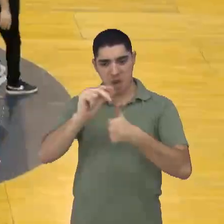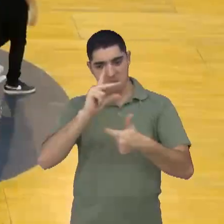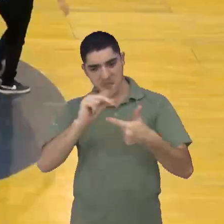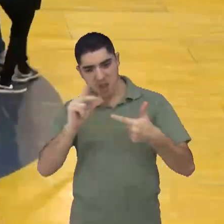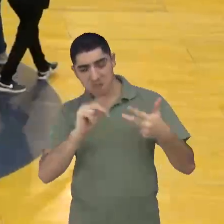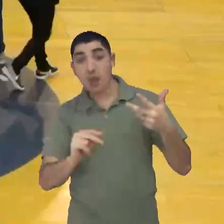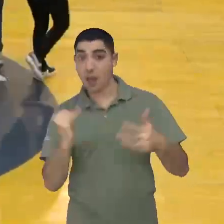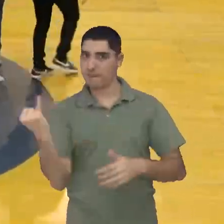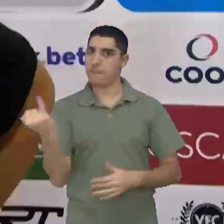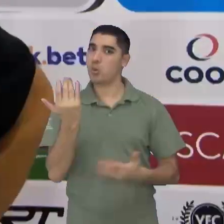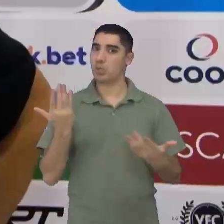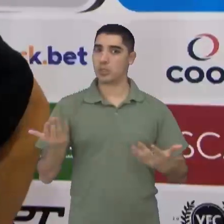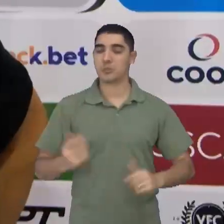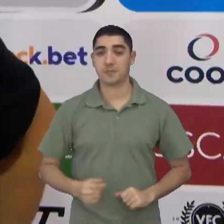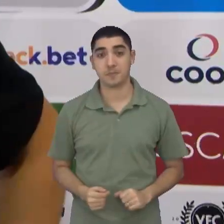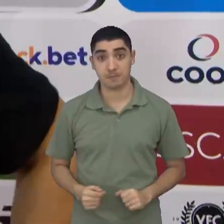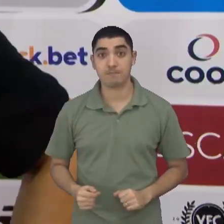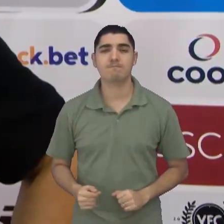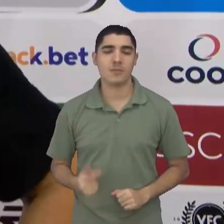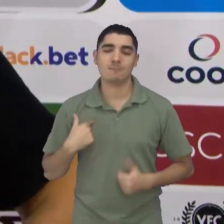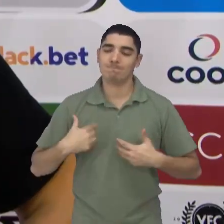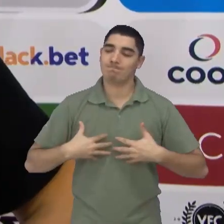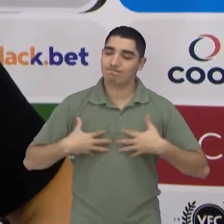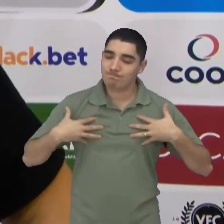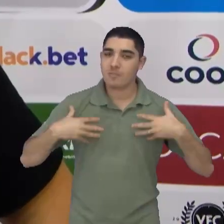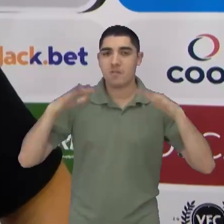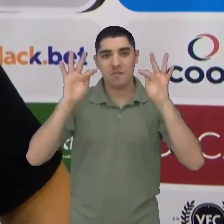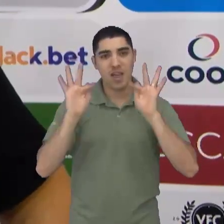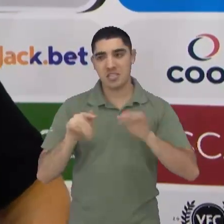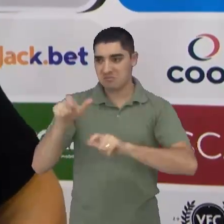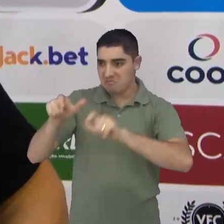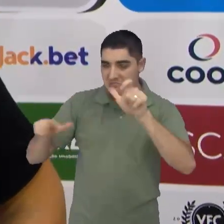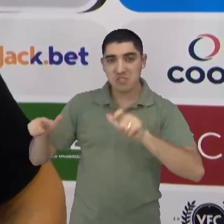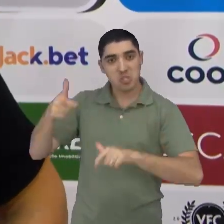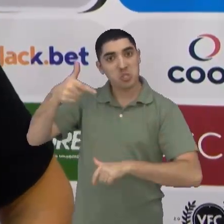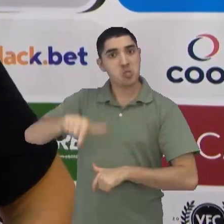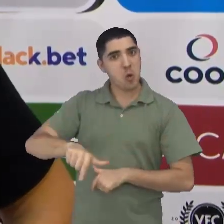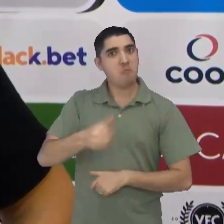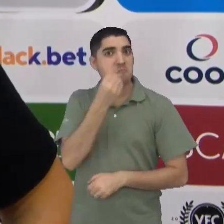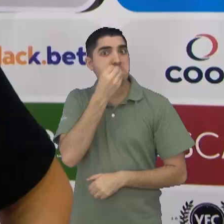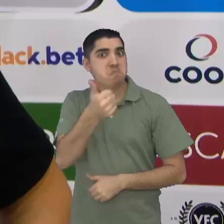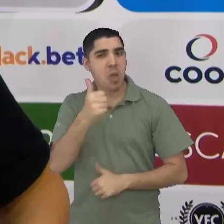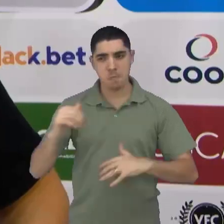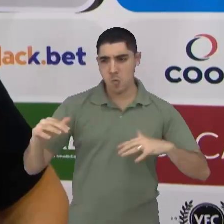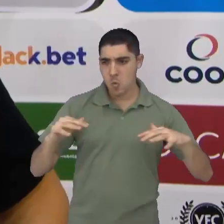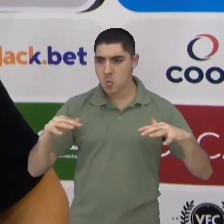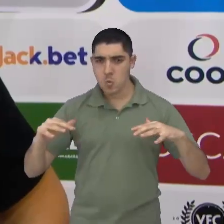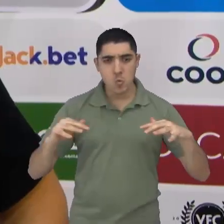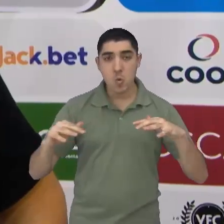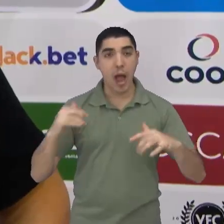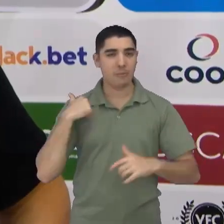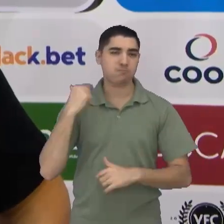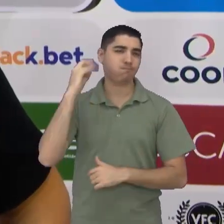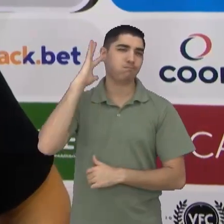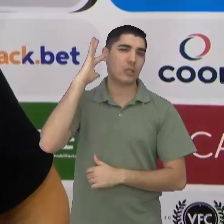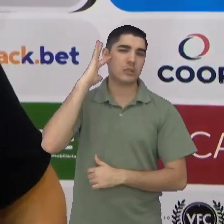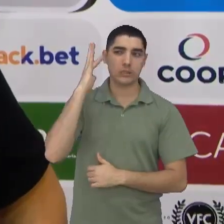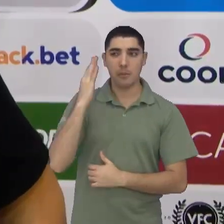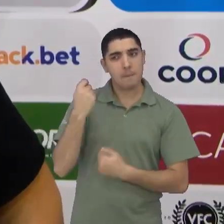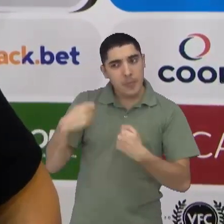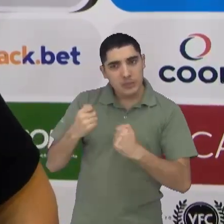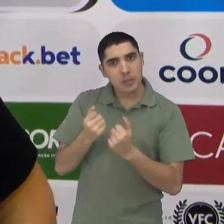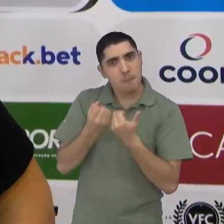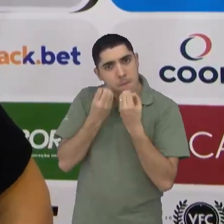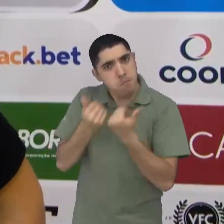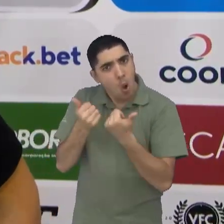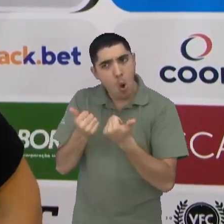da competição. Contente pelo rendimento, mais um jogo. A gente precisava de fazer um bom jogo após